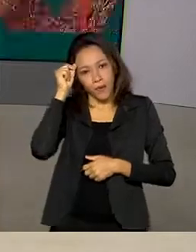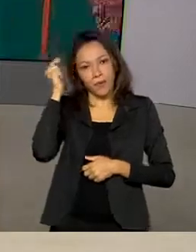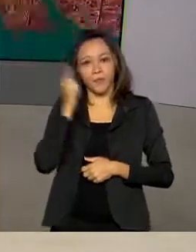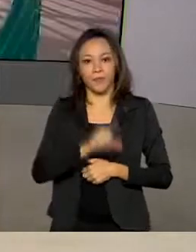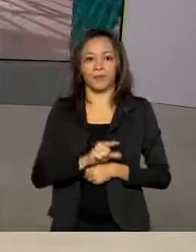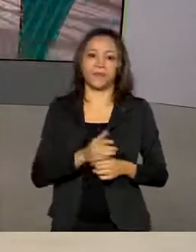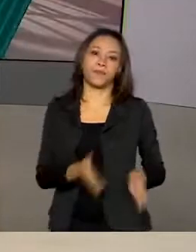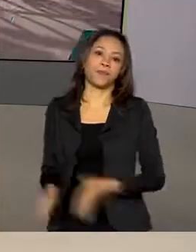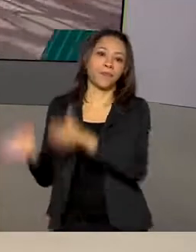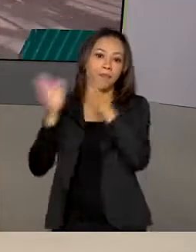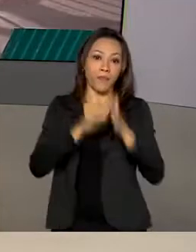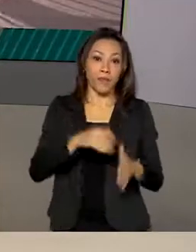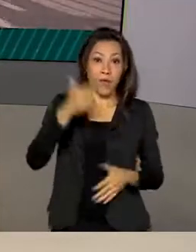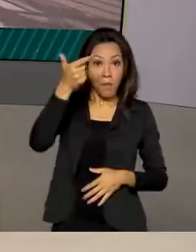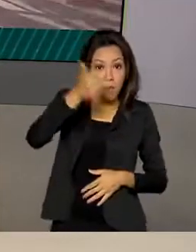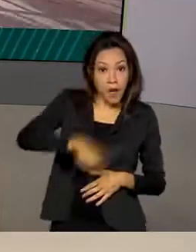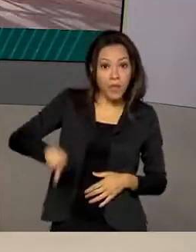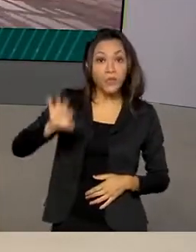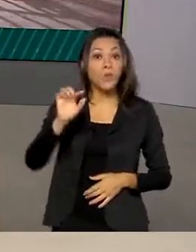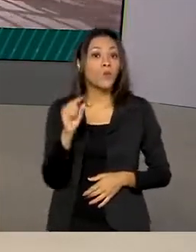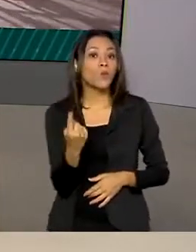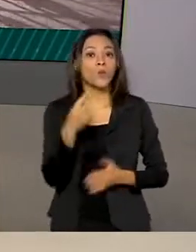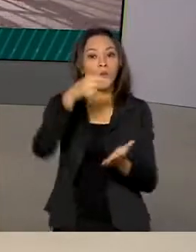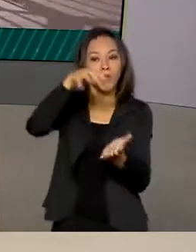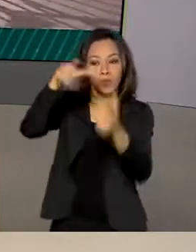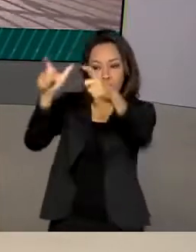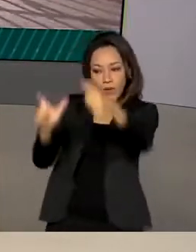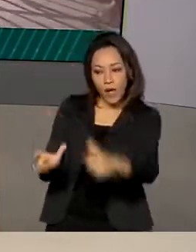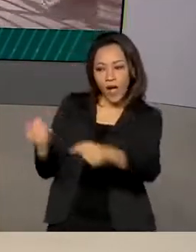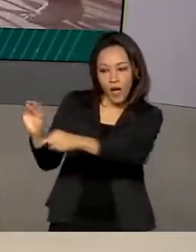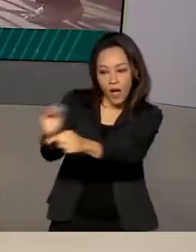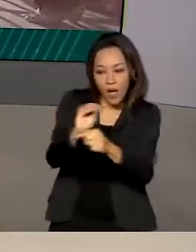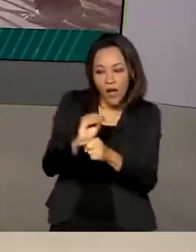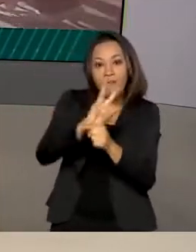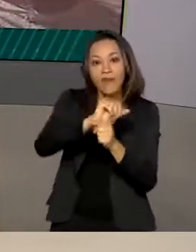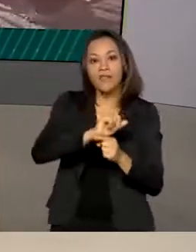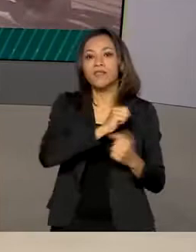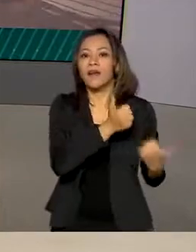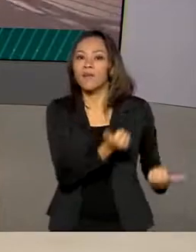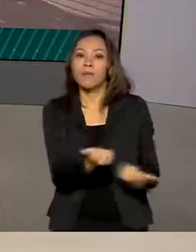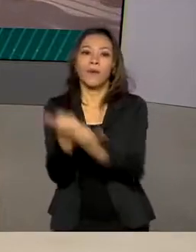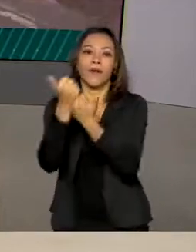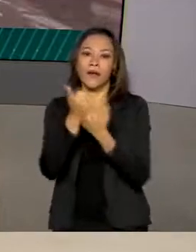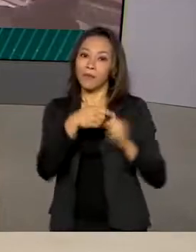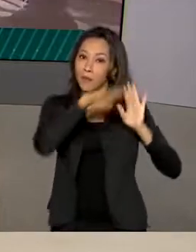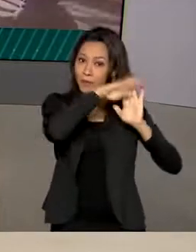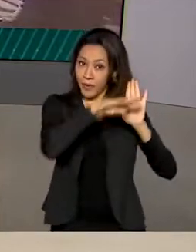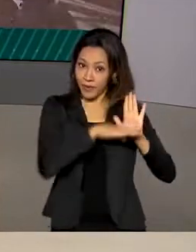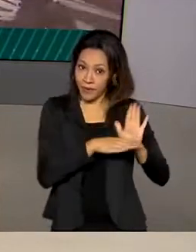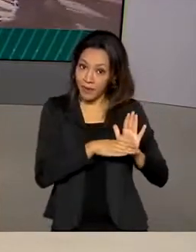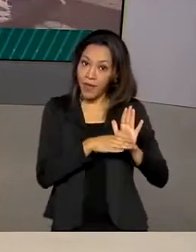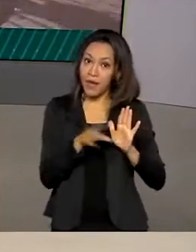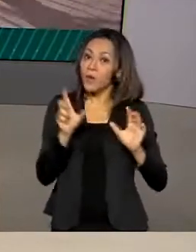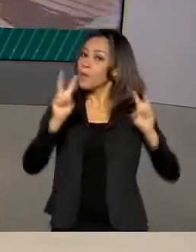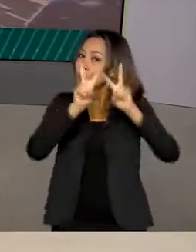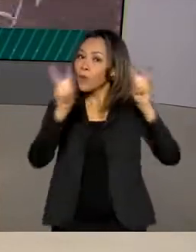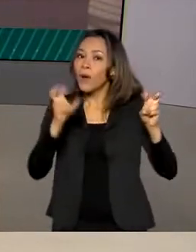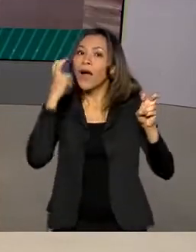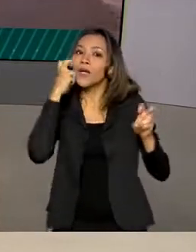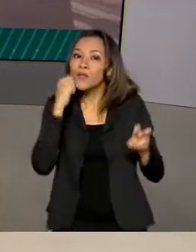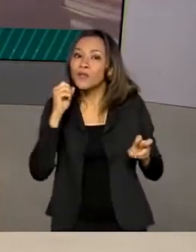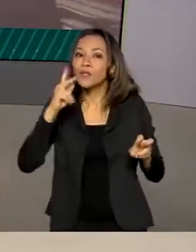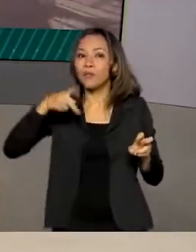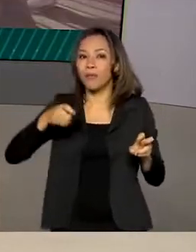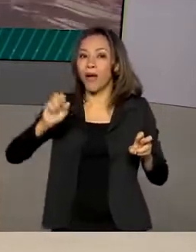Mais uma unidade de conservação será atendida pelo programa Adote um Parque. Desta vez, São João da